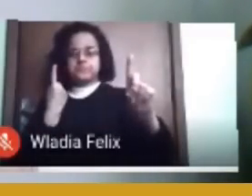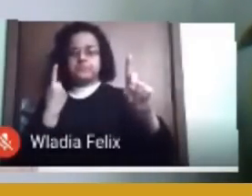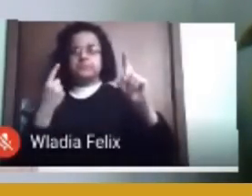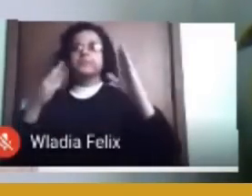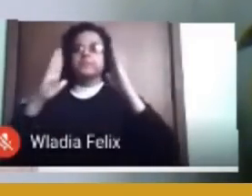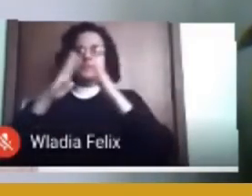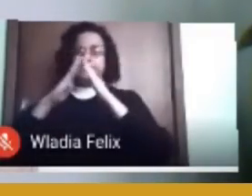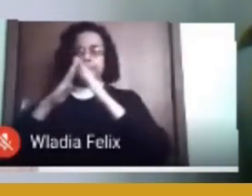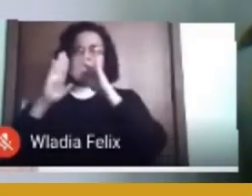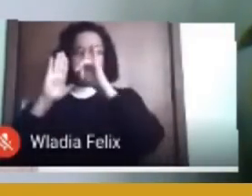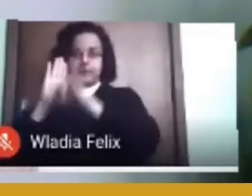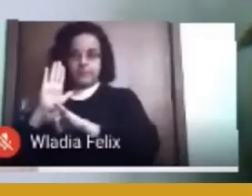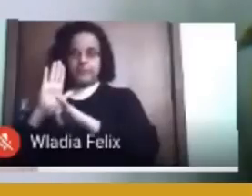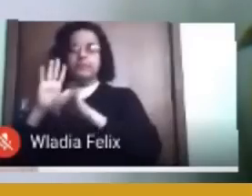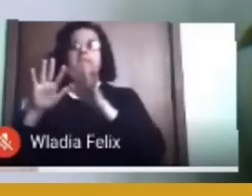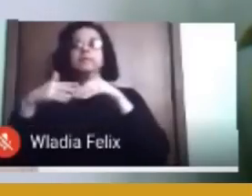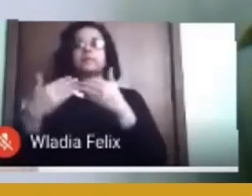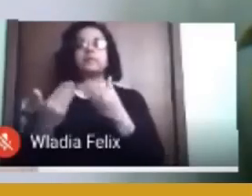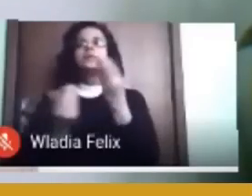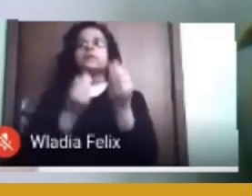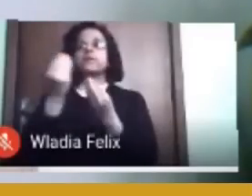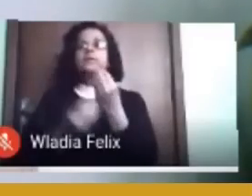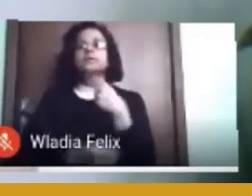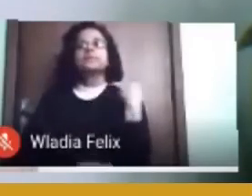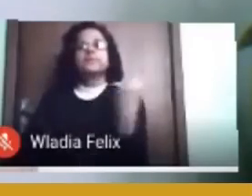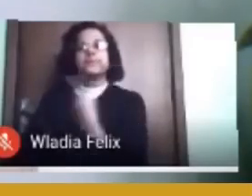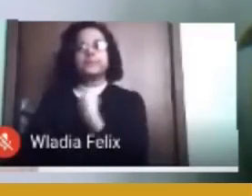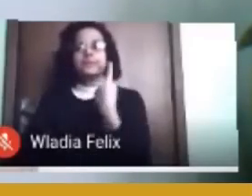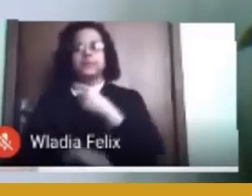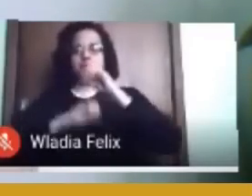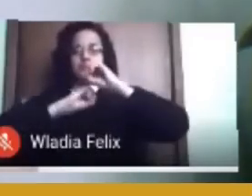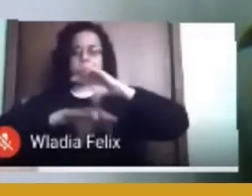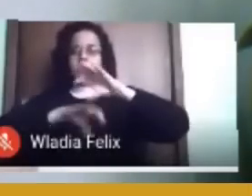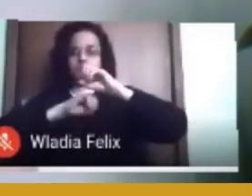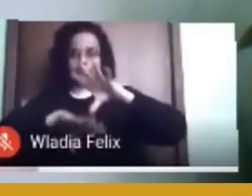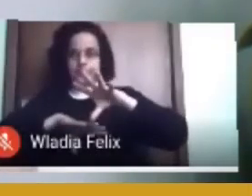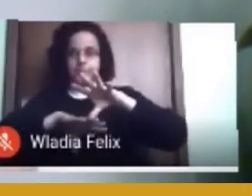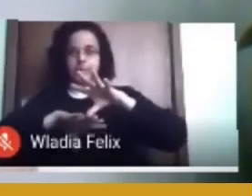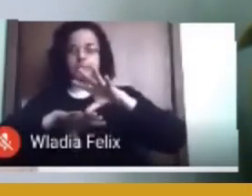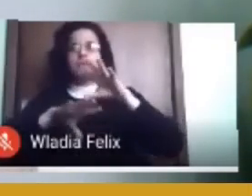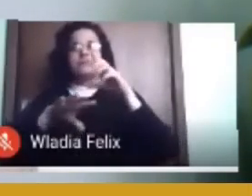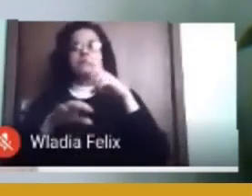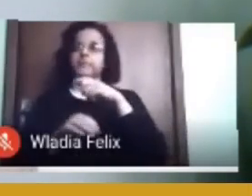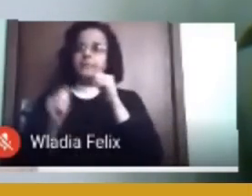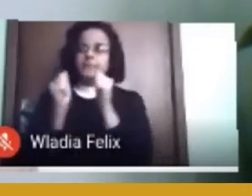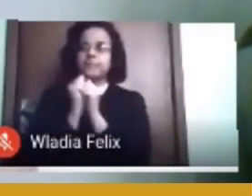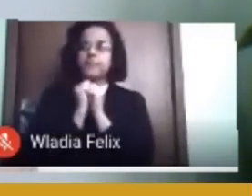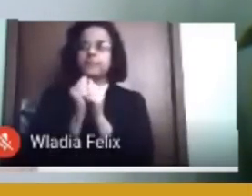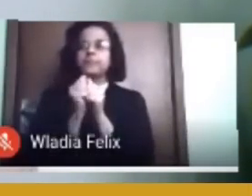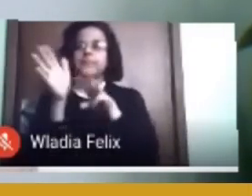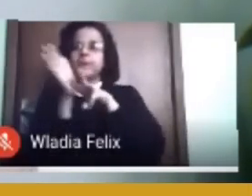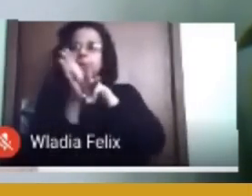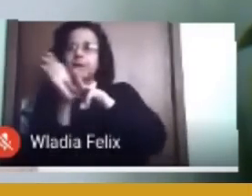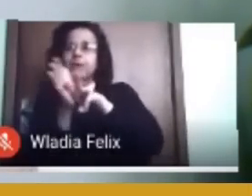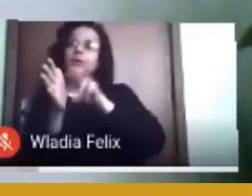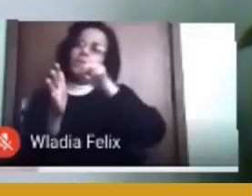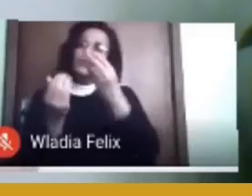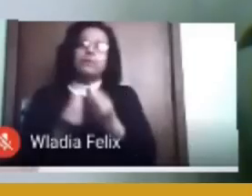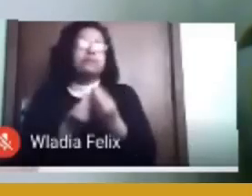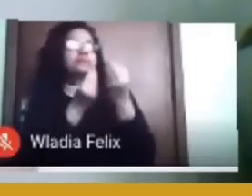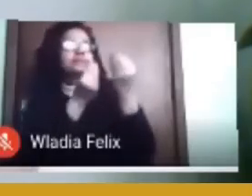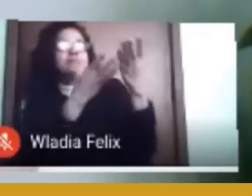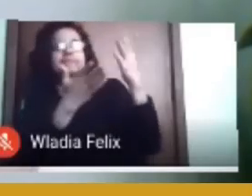estamos ali através do WhatsApp, às vezes só entrega de atividade, podemos contribuir com, com essa questão desses